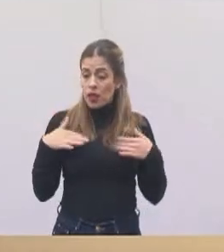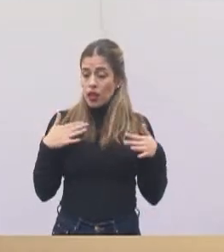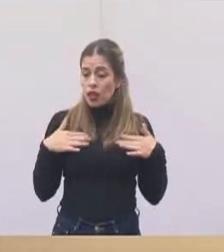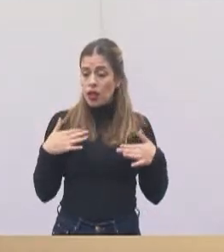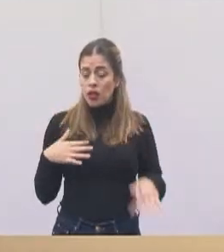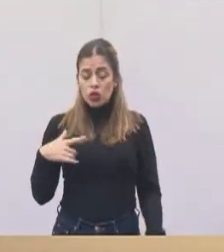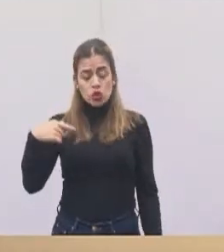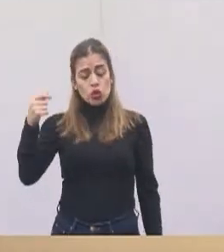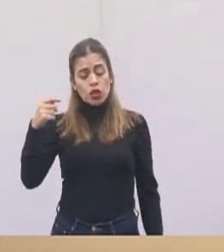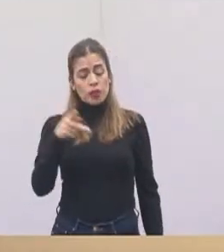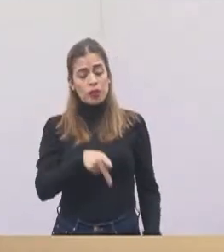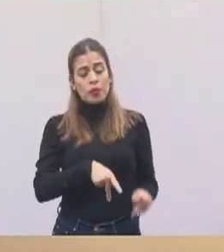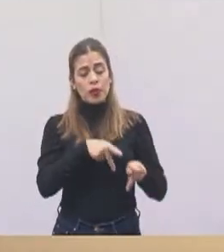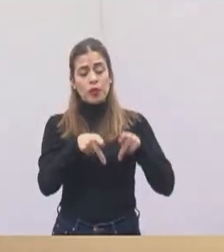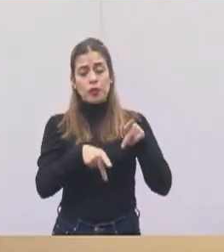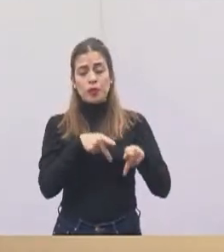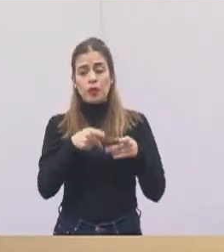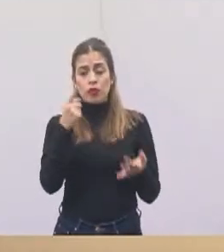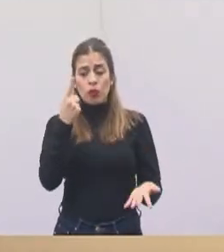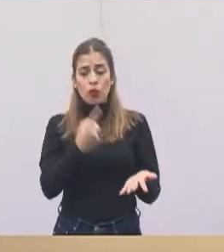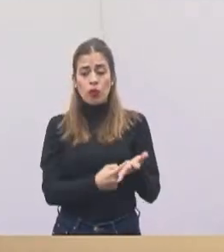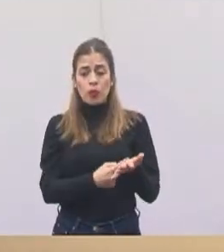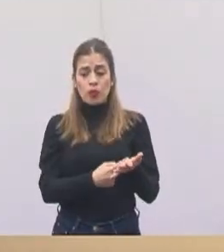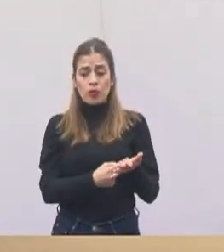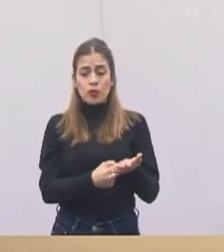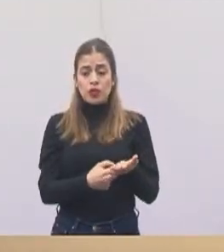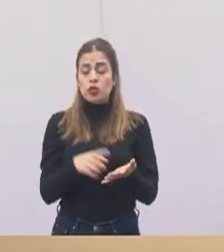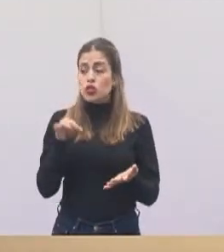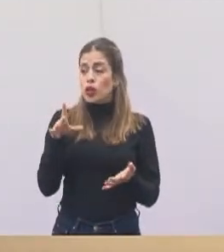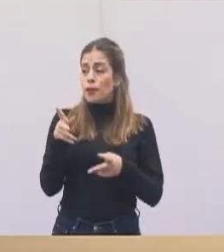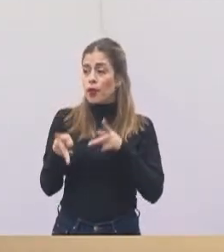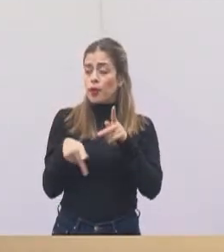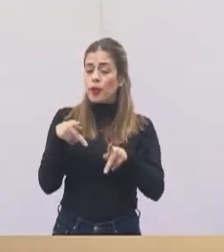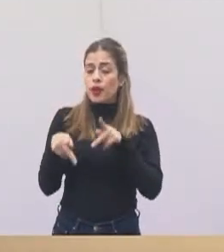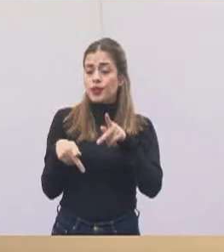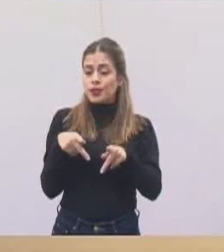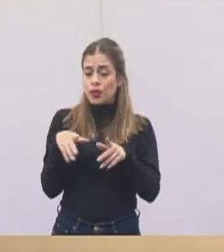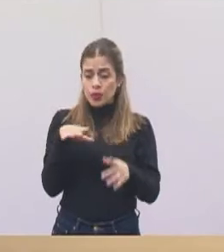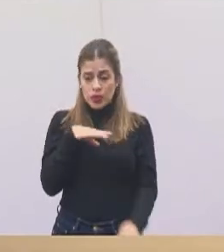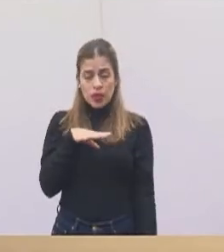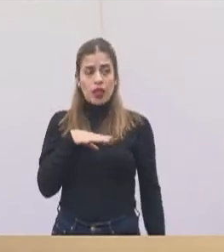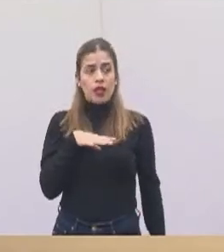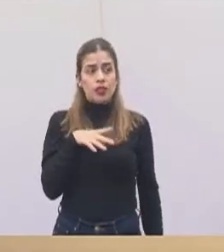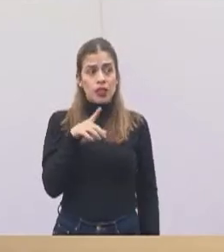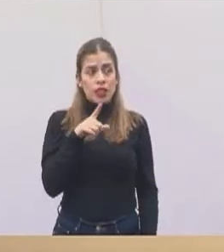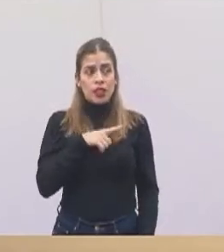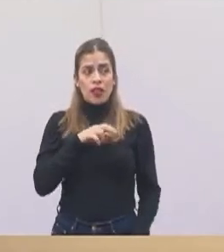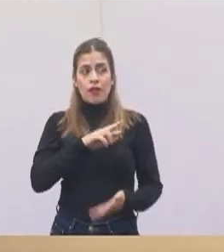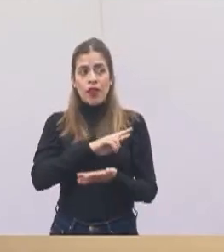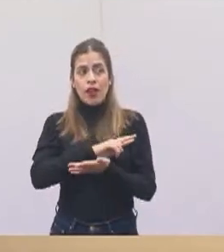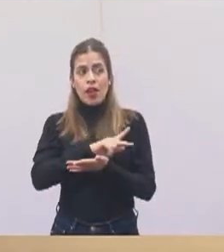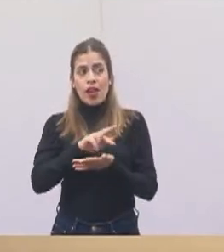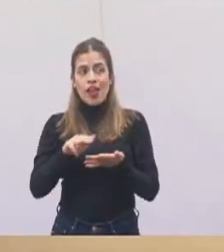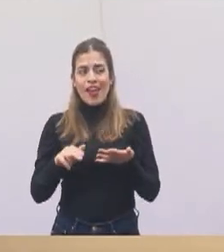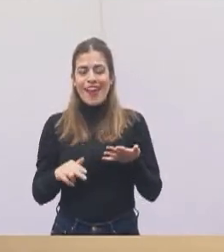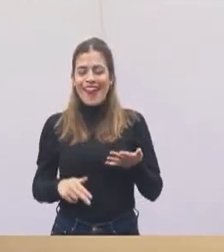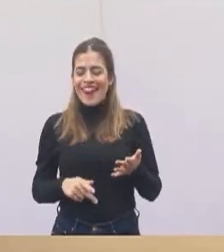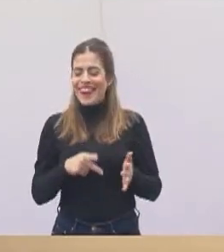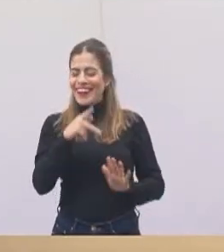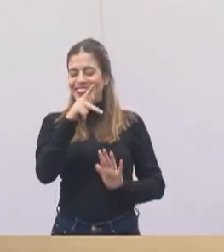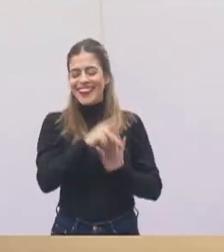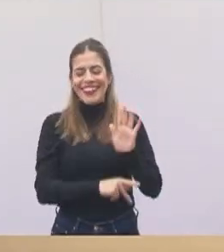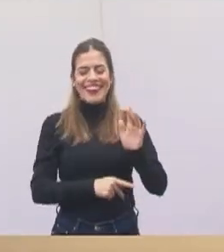eleito pelo povo e o meu compromisso é justamente com a população dessa cidade. Aqui já teve vários projetos onde a gente se